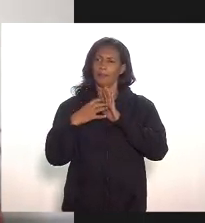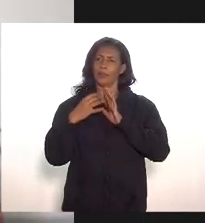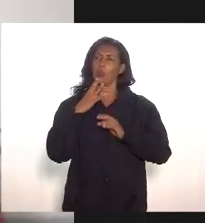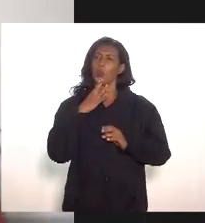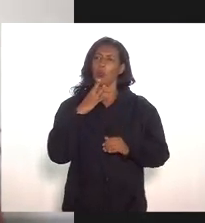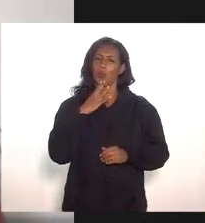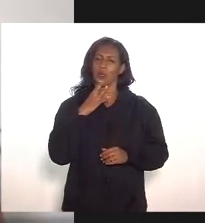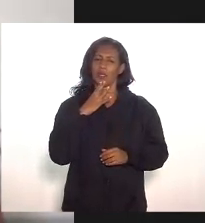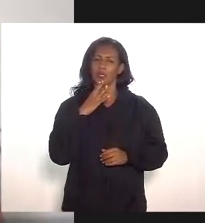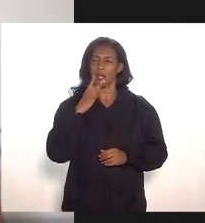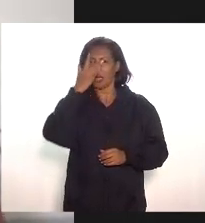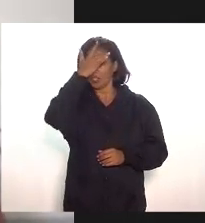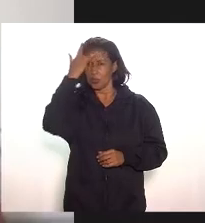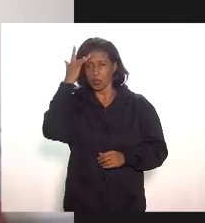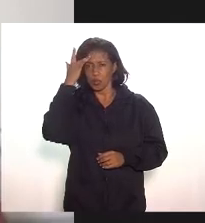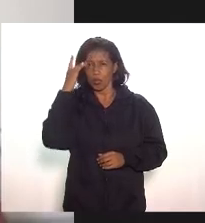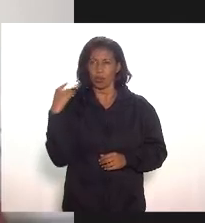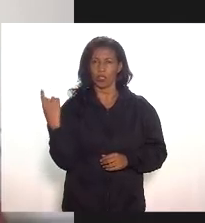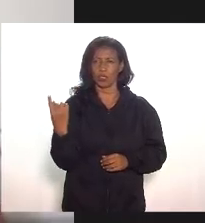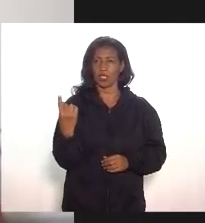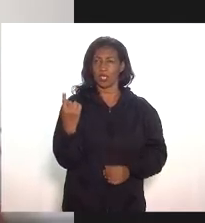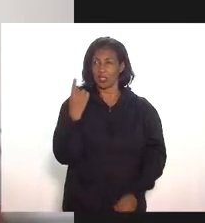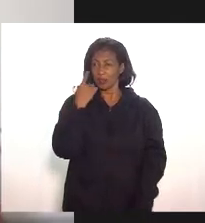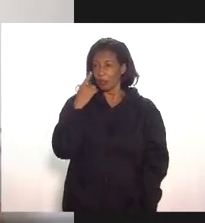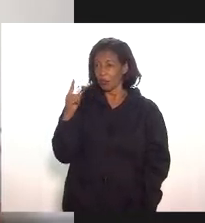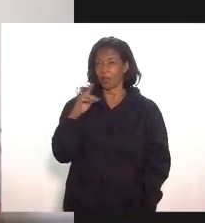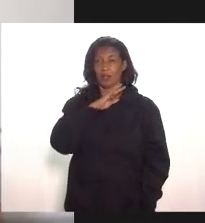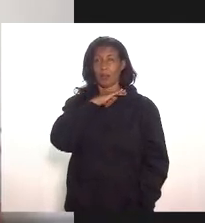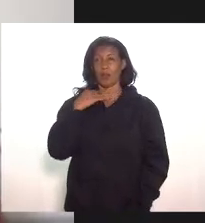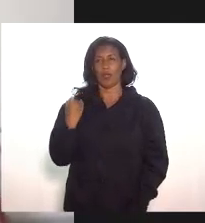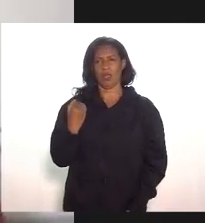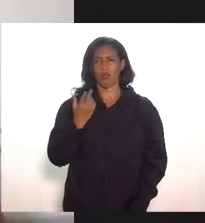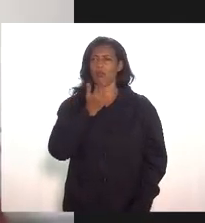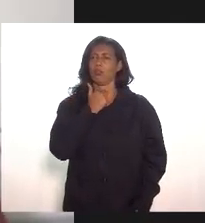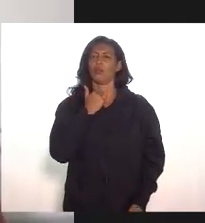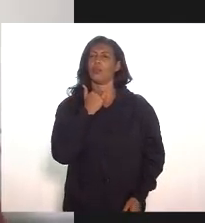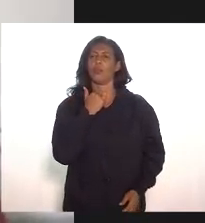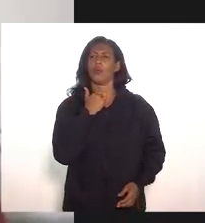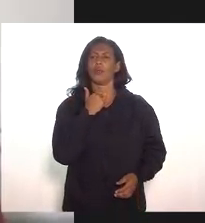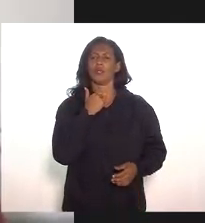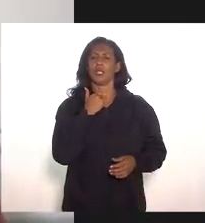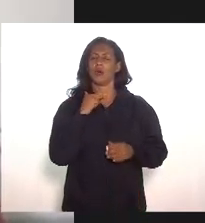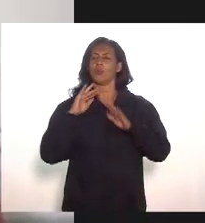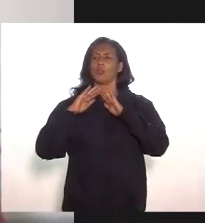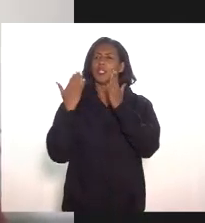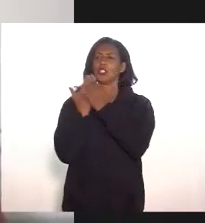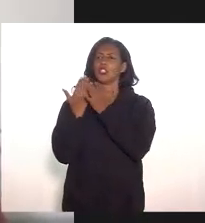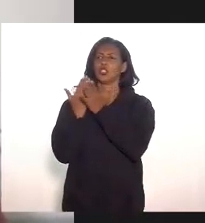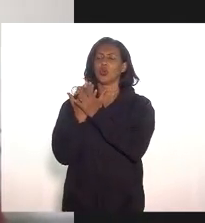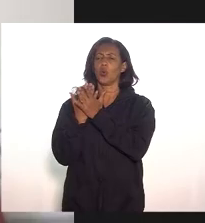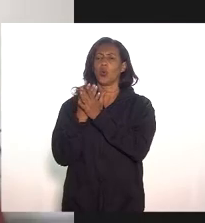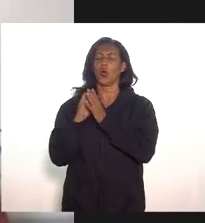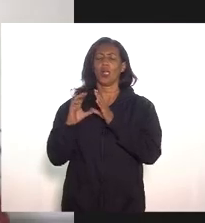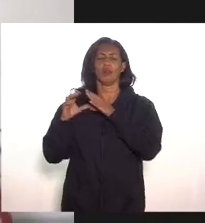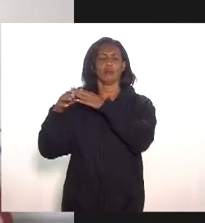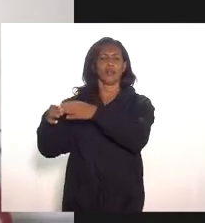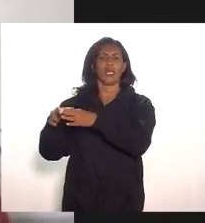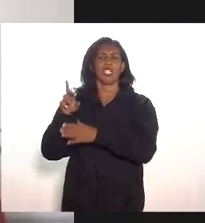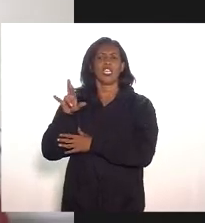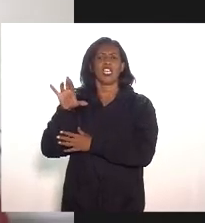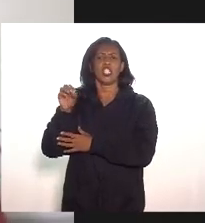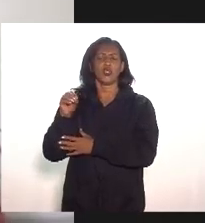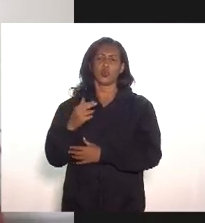As pessoas estão morrendo. Não podemos colocar a comunidade escolar em risco. Muito obrigada, senhora